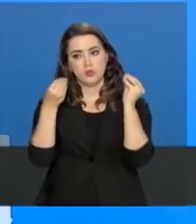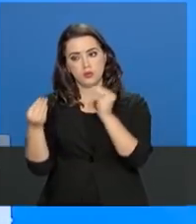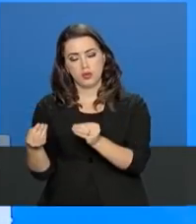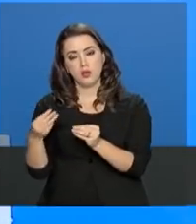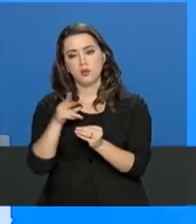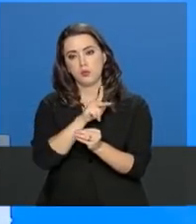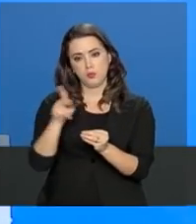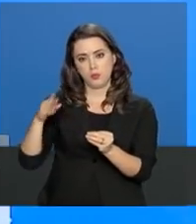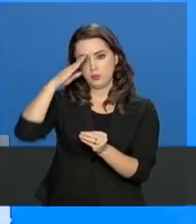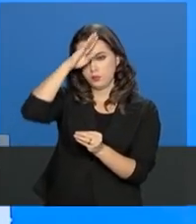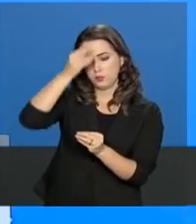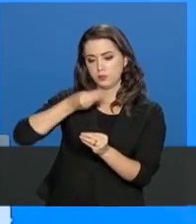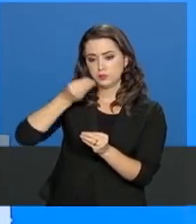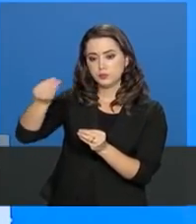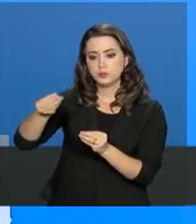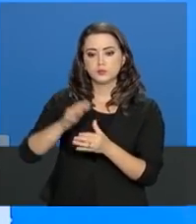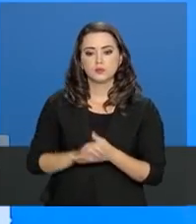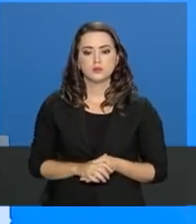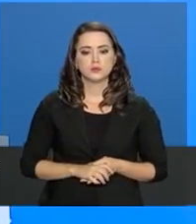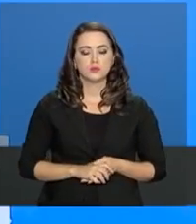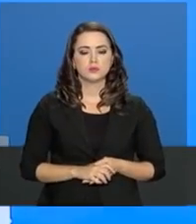presidente emocionado